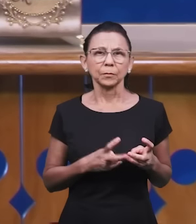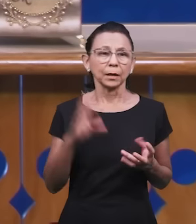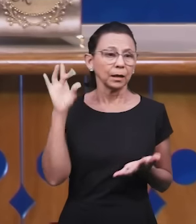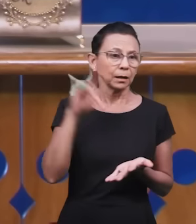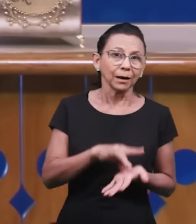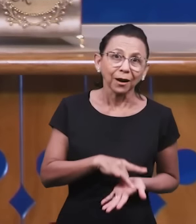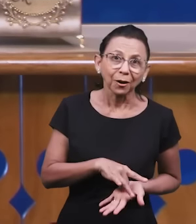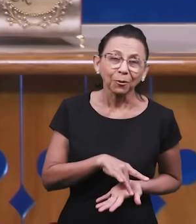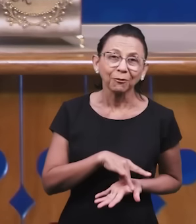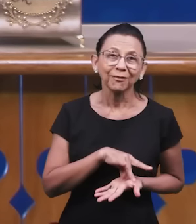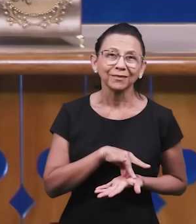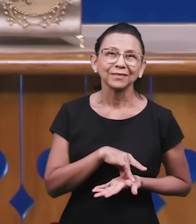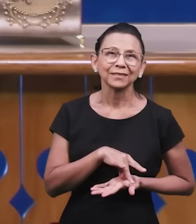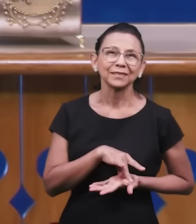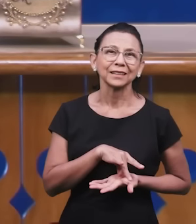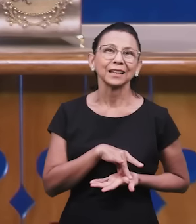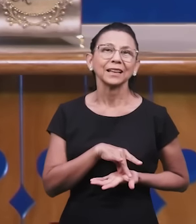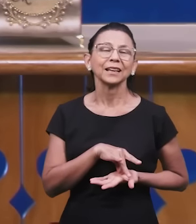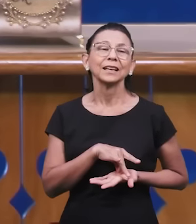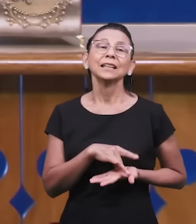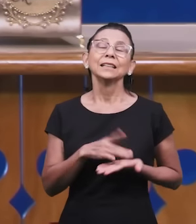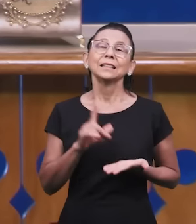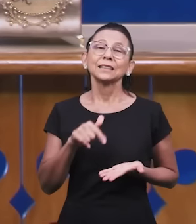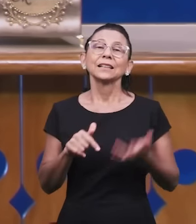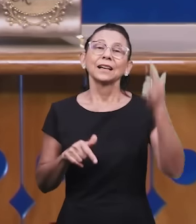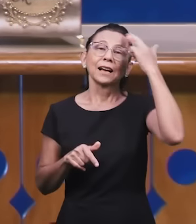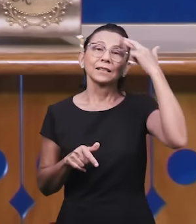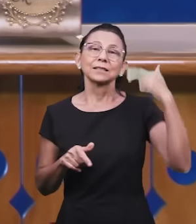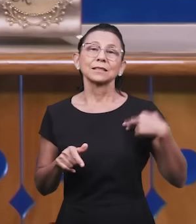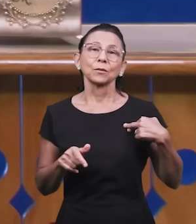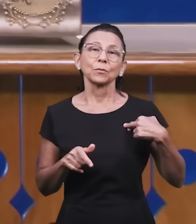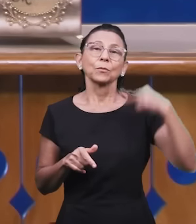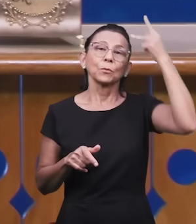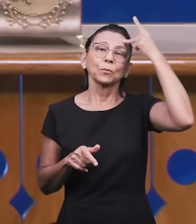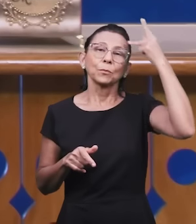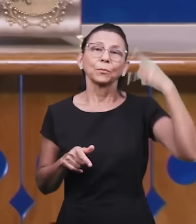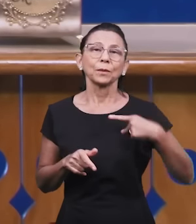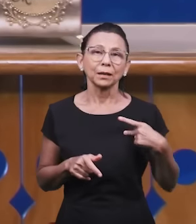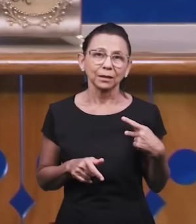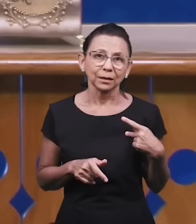que é concreto, é onde está a razão humana.